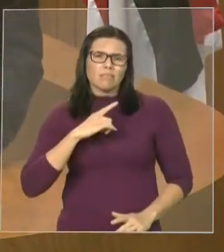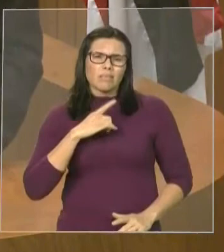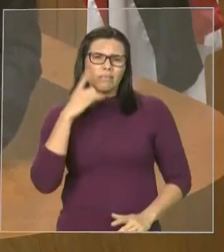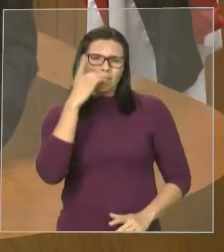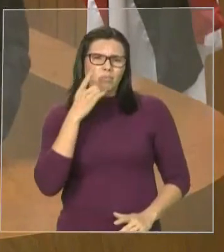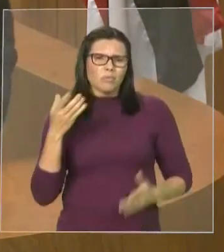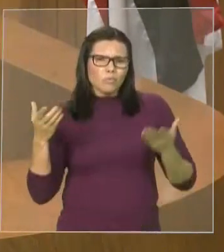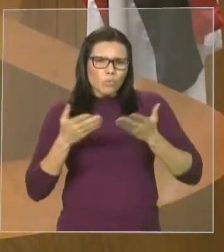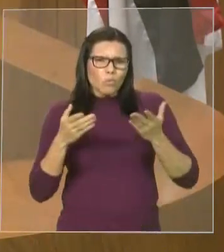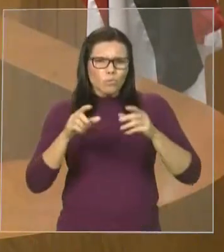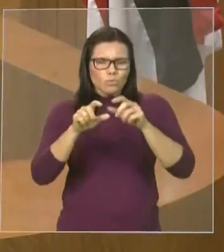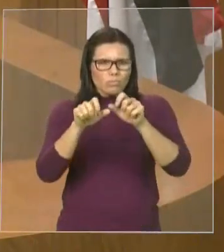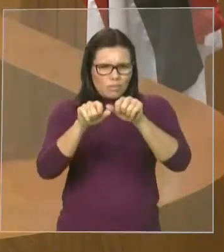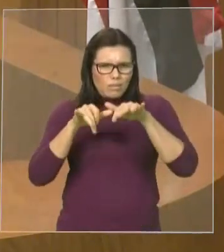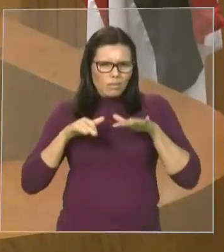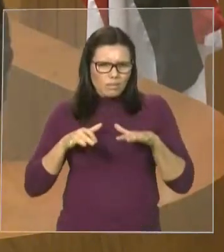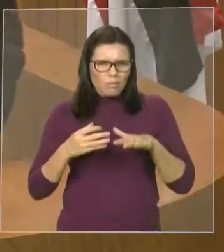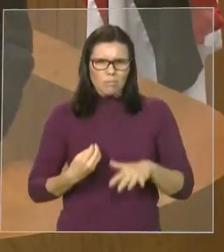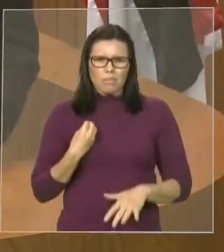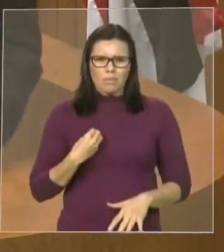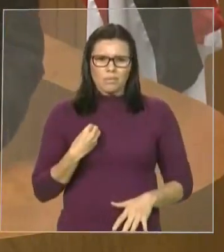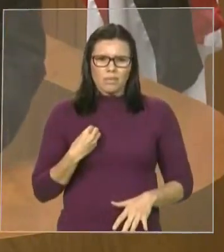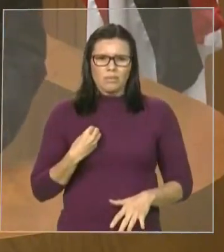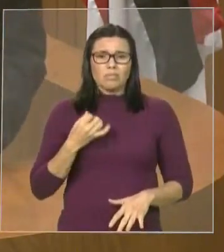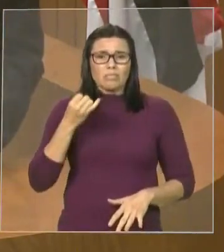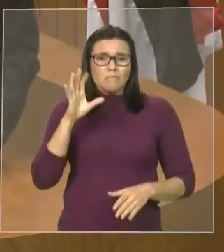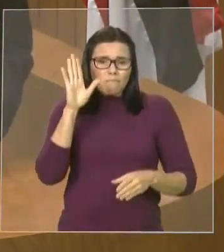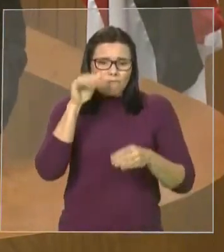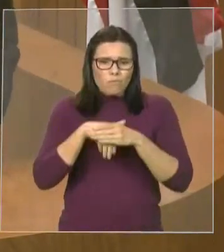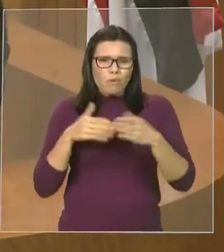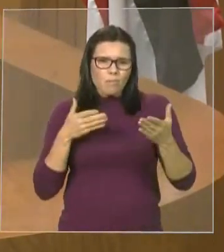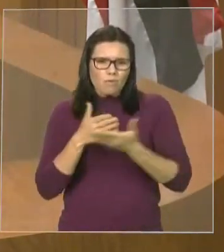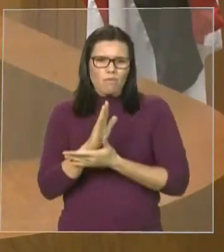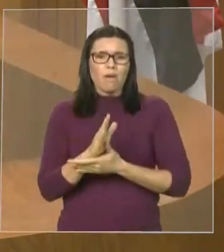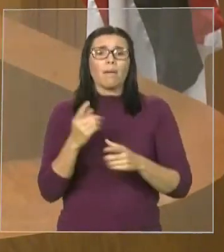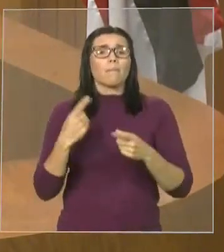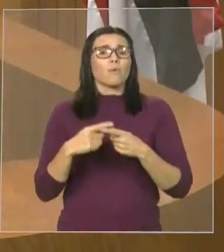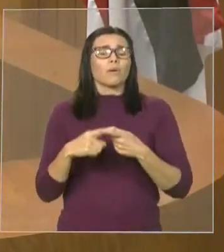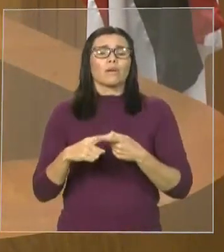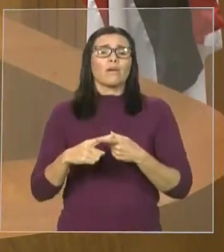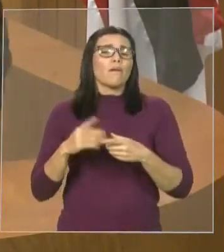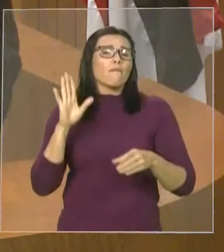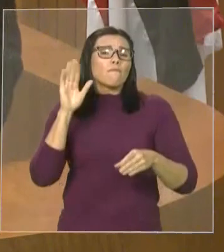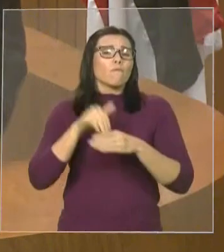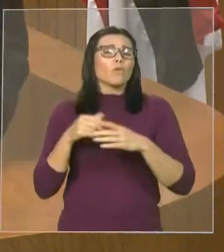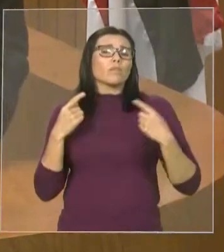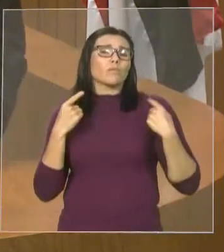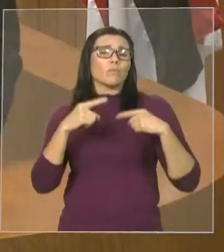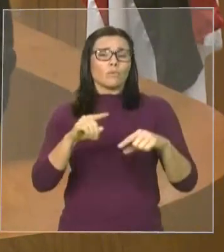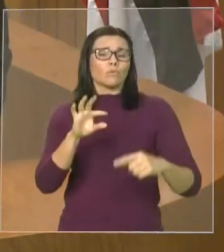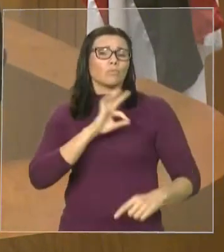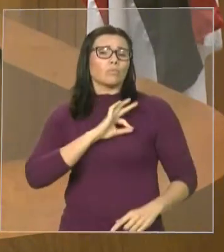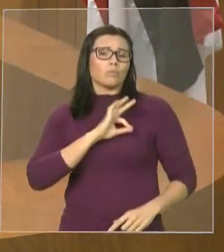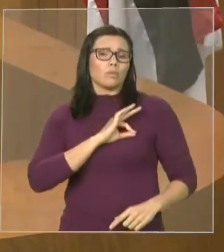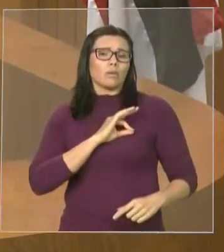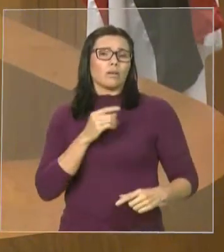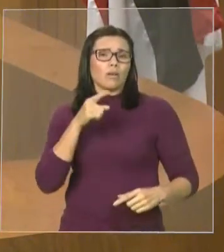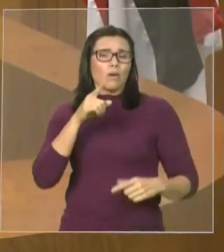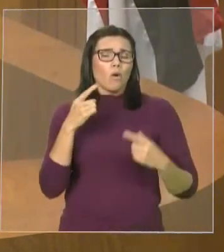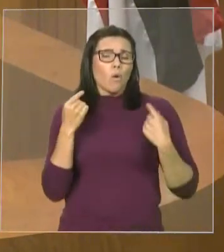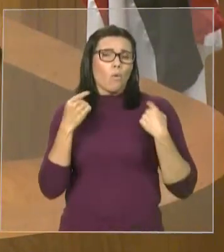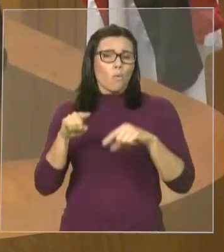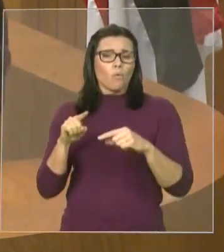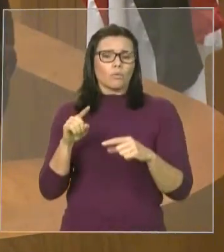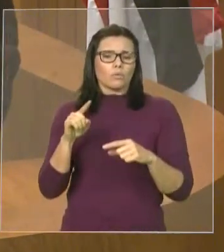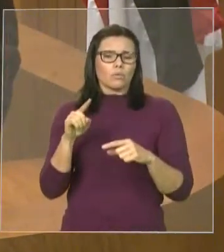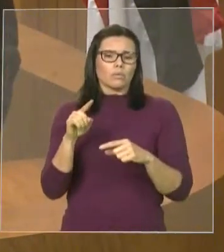votando contra os servidores da Assembleia, contra os policiais militares, contra os servidores do Ministério Público e